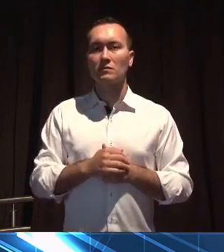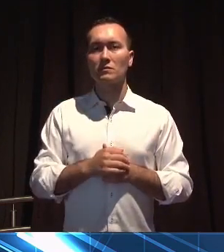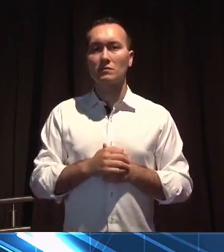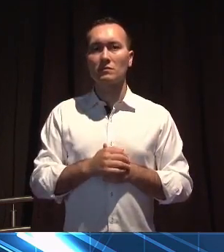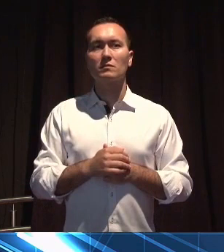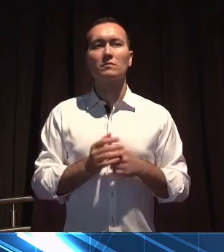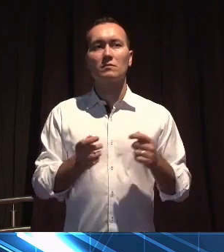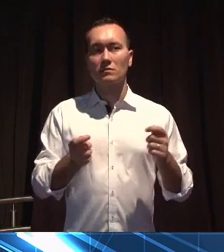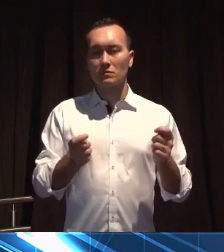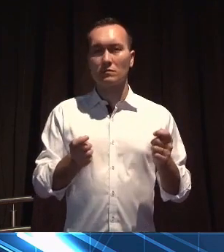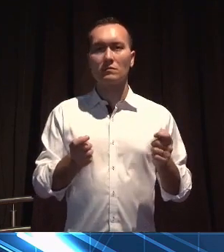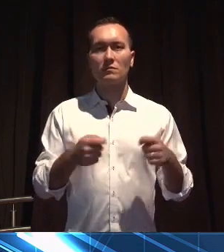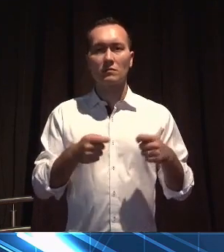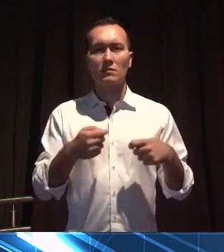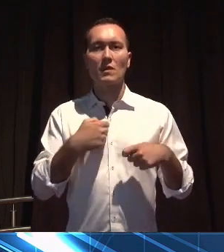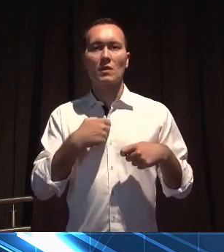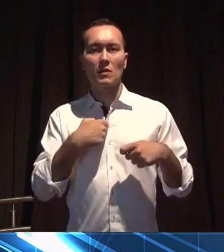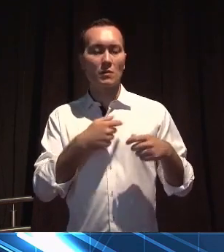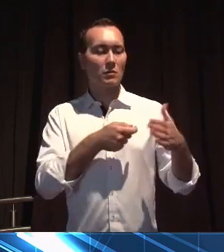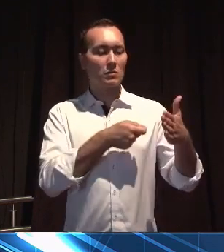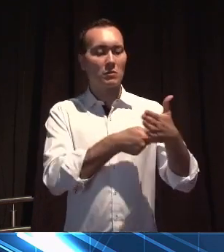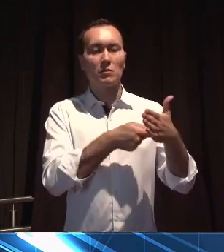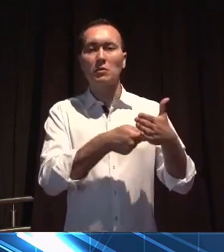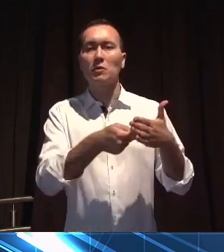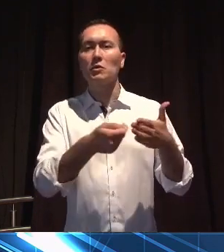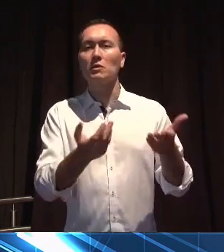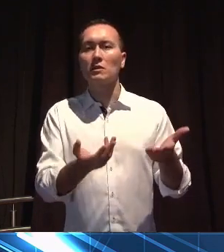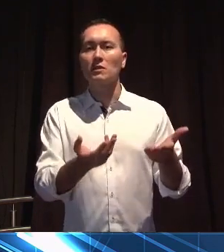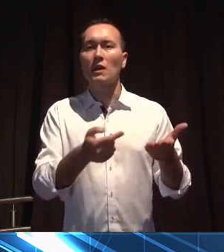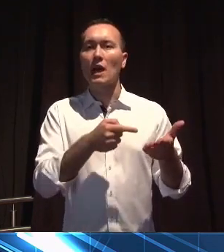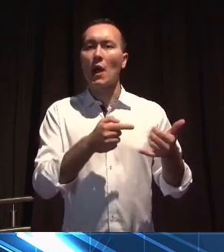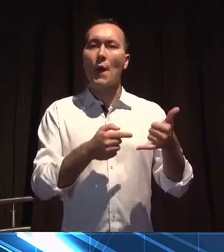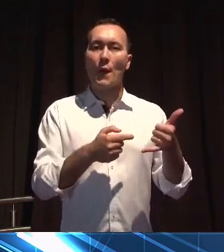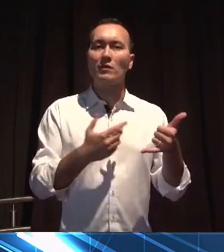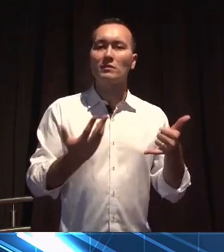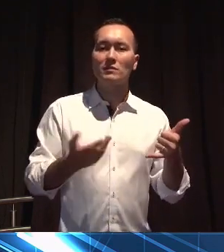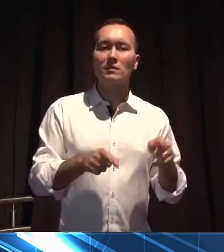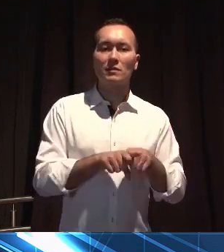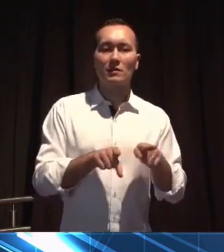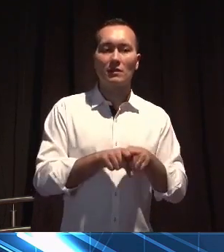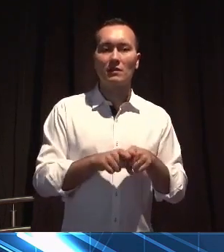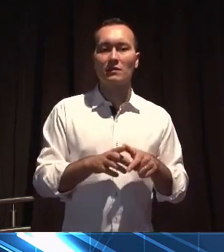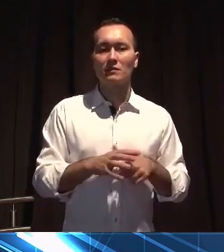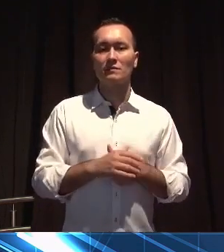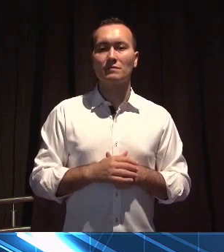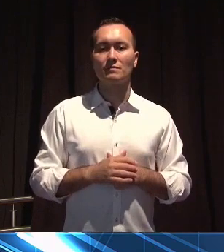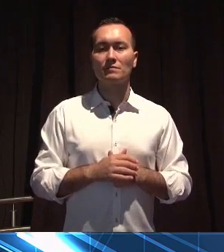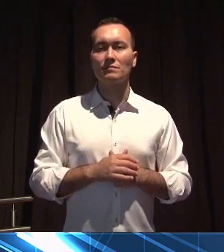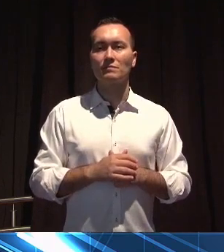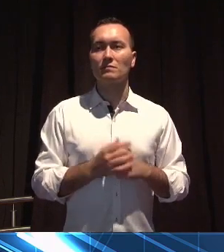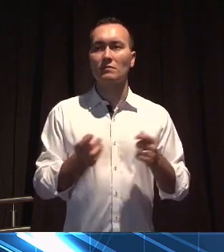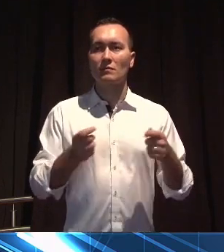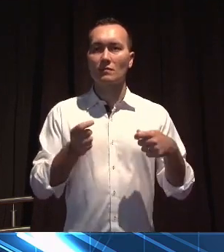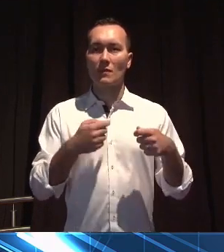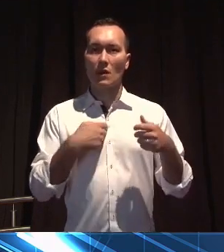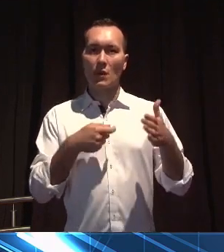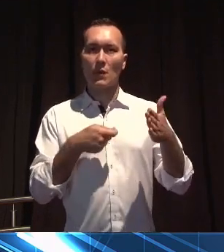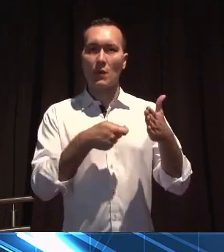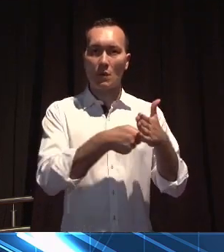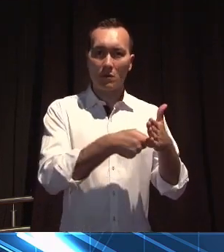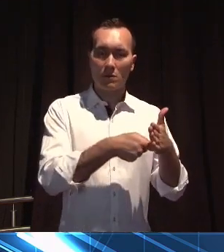uma interface mobile então eu posso colocar novas portas de entrada e portas de saída Beleza